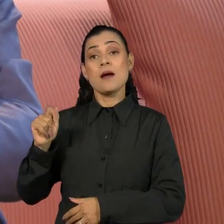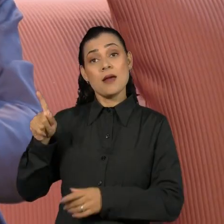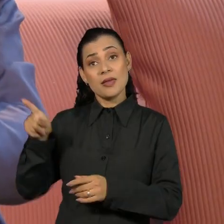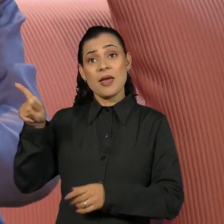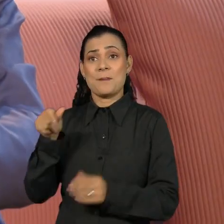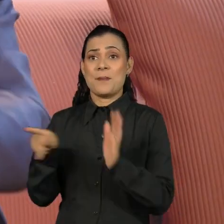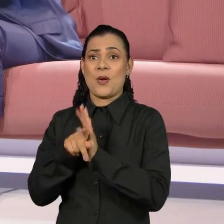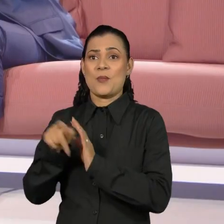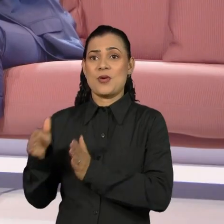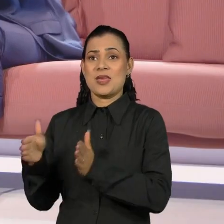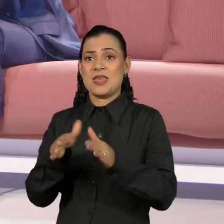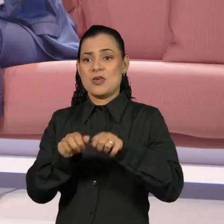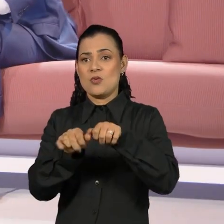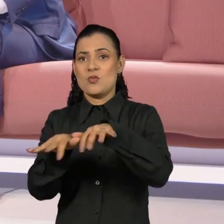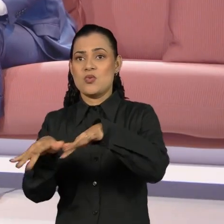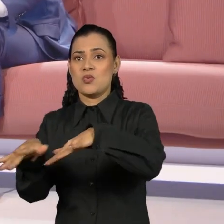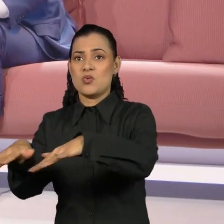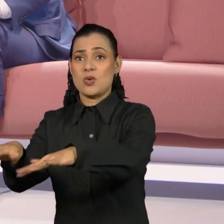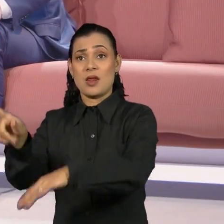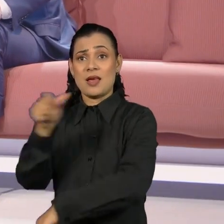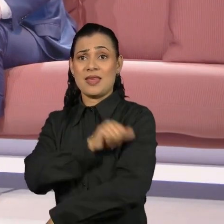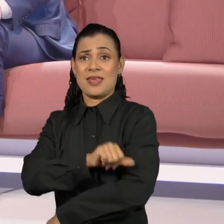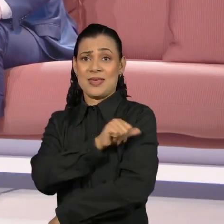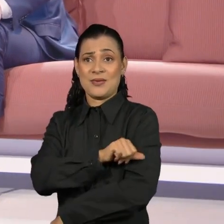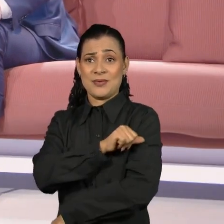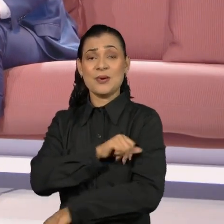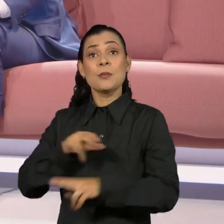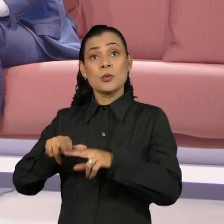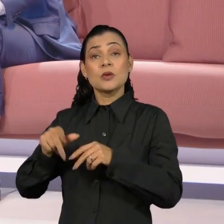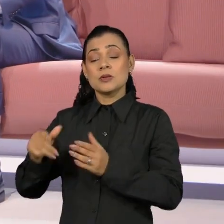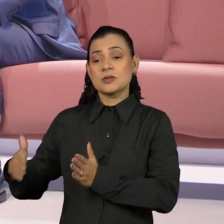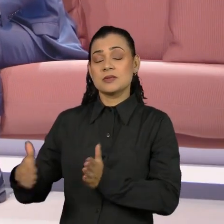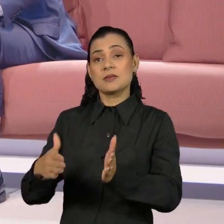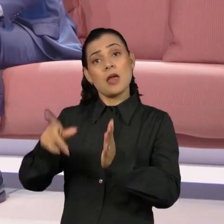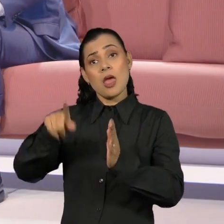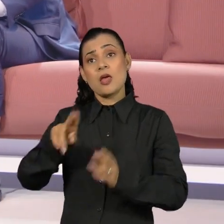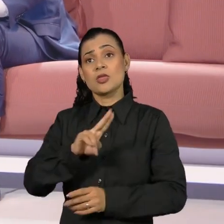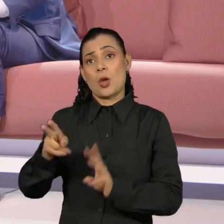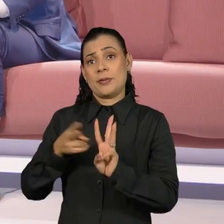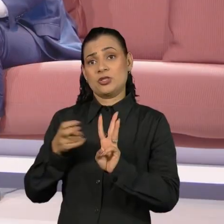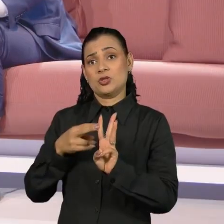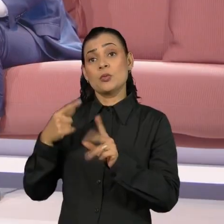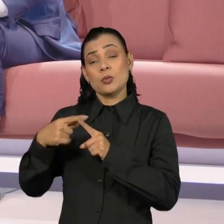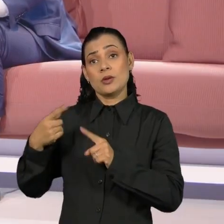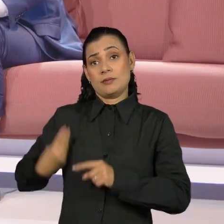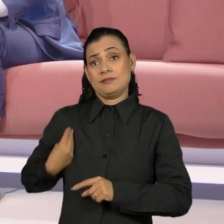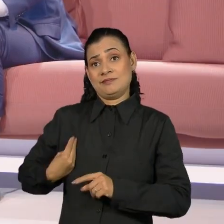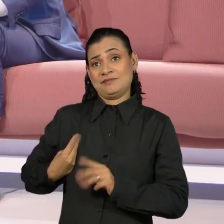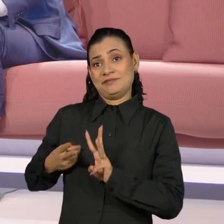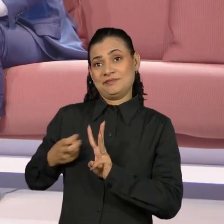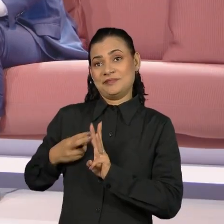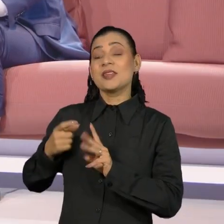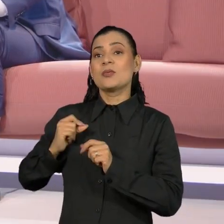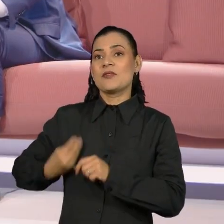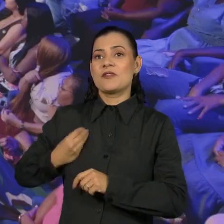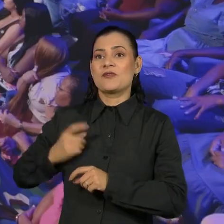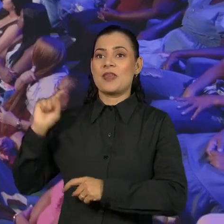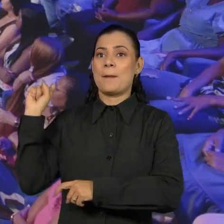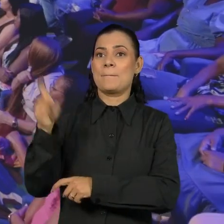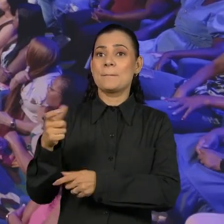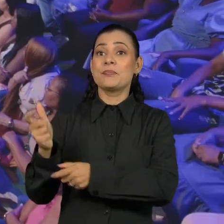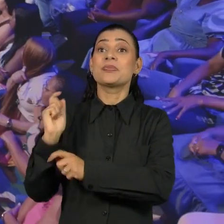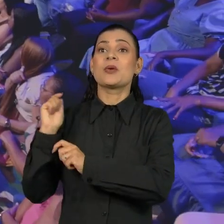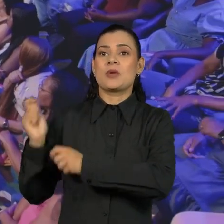Janeiro, através do Guandu. Então, é um nome indígena, porque os índios viviam da pesca no rio